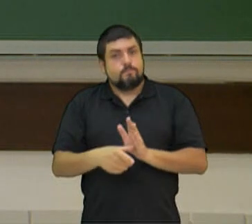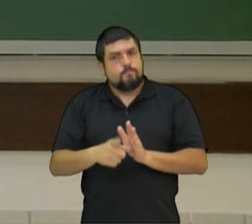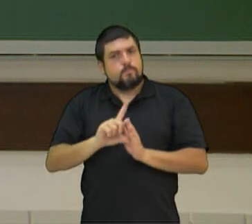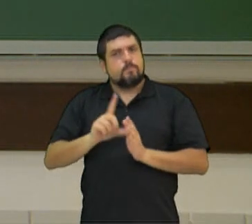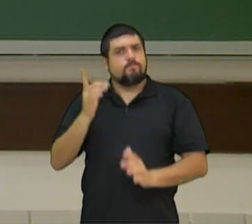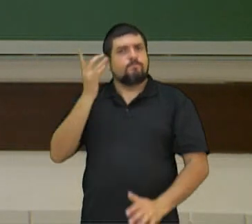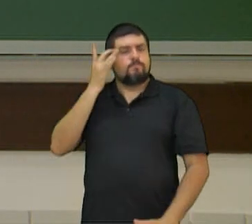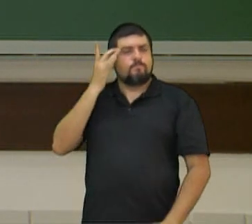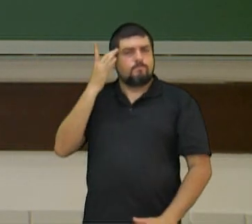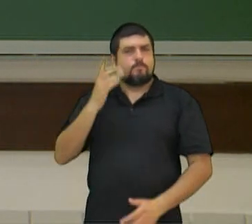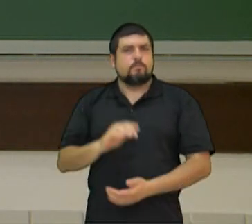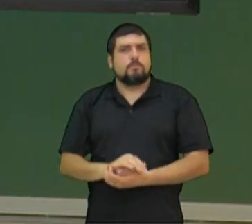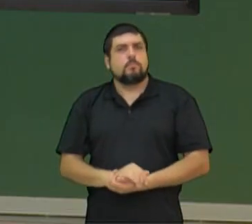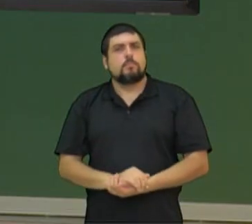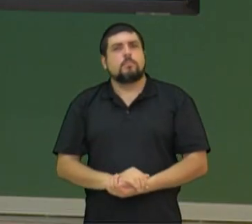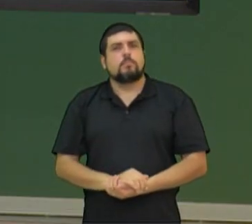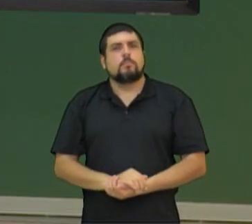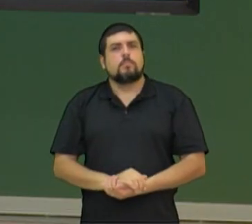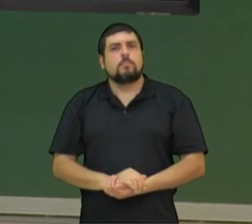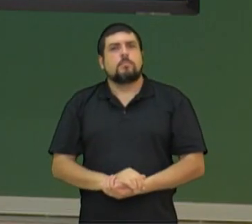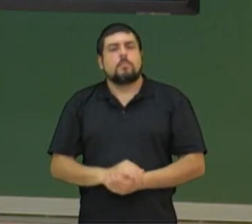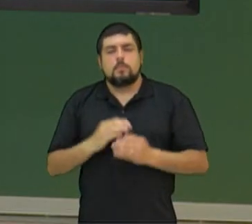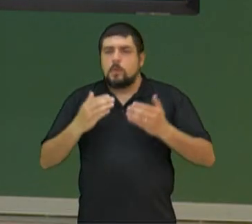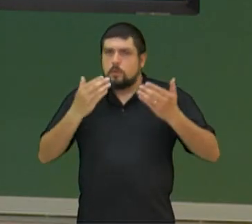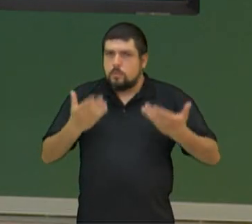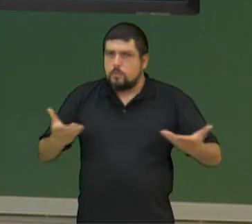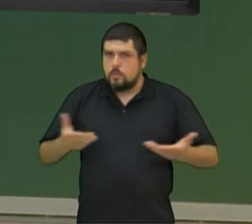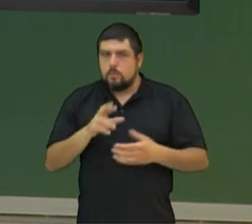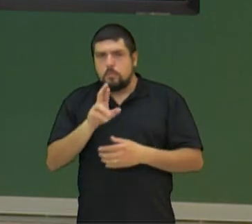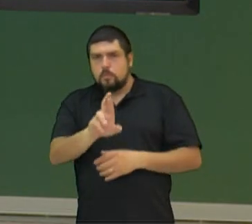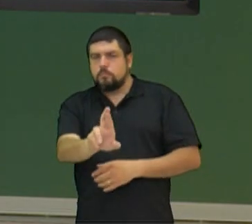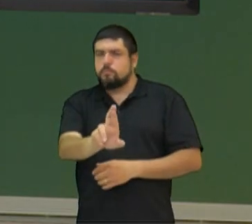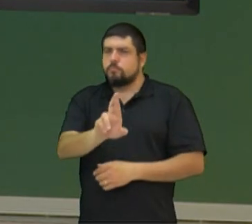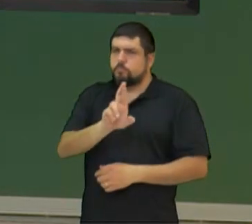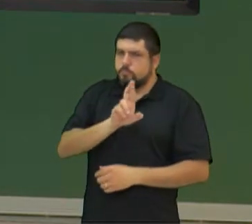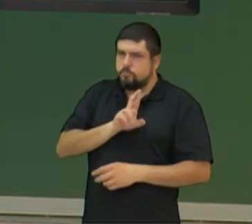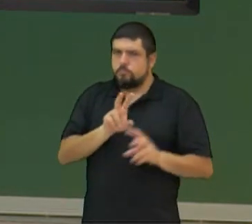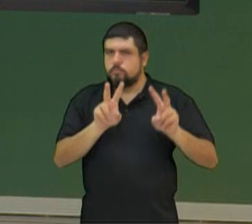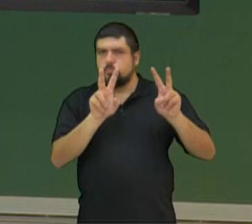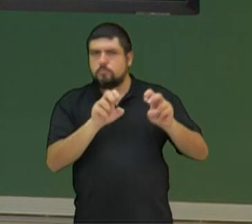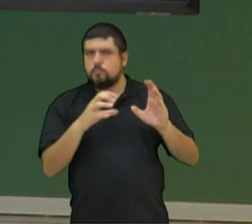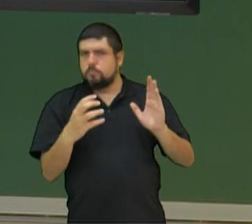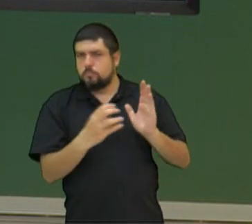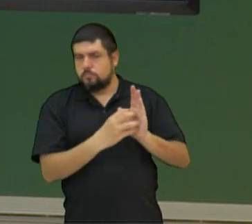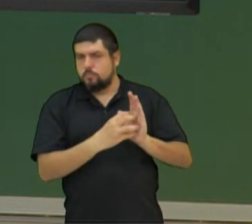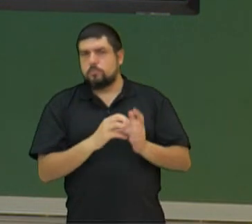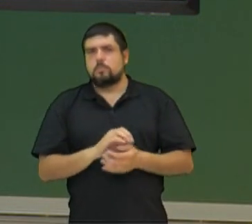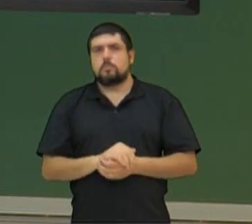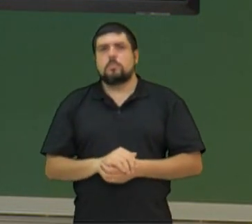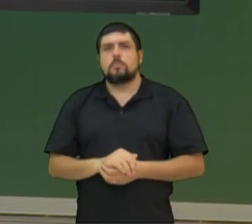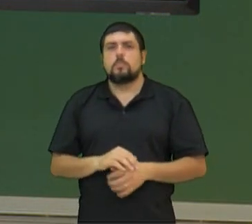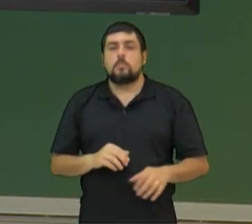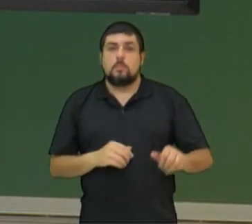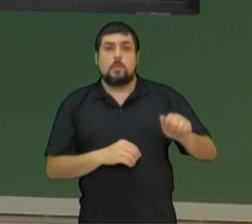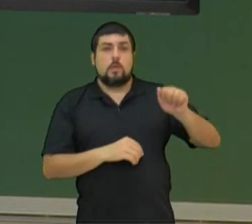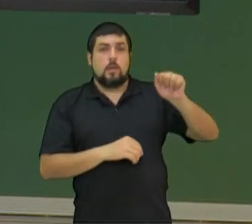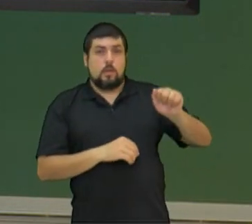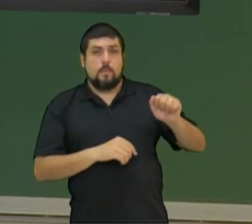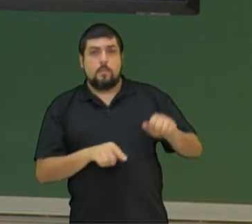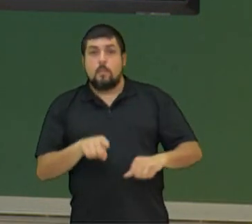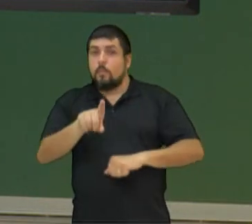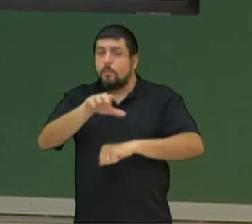uma questão aí para você responder sobre a AIDS. Na letra A, responda com as